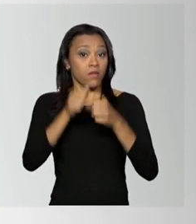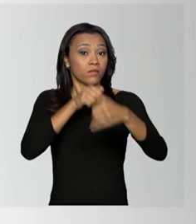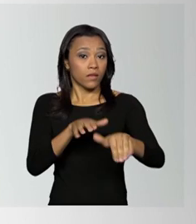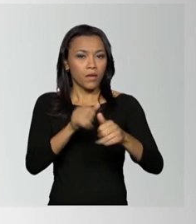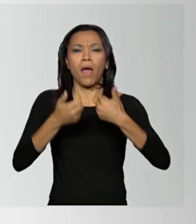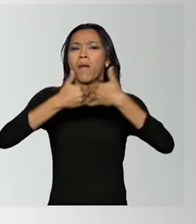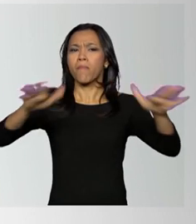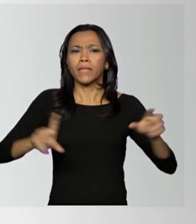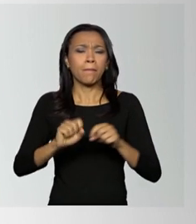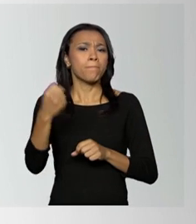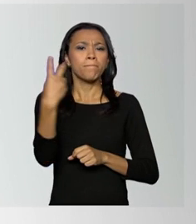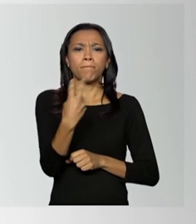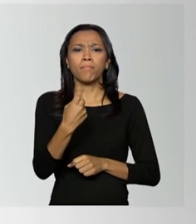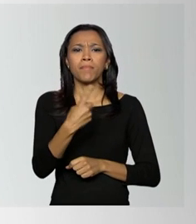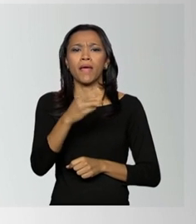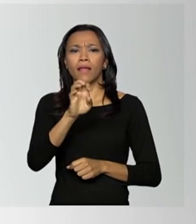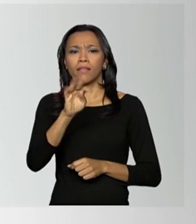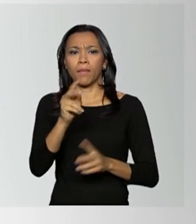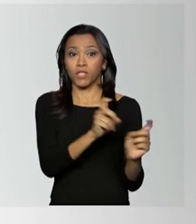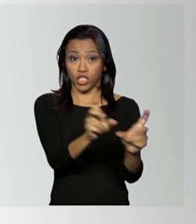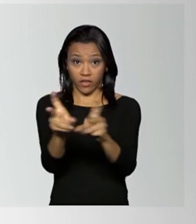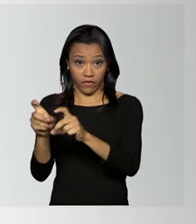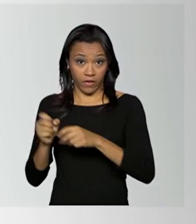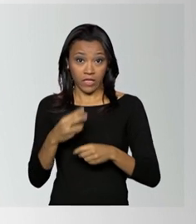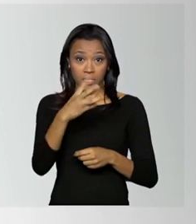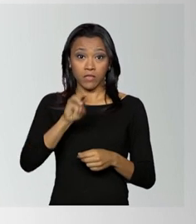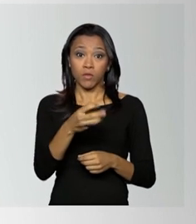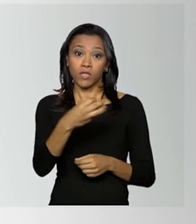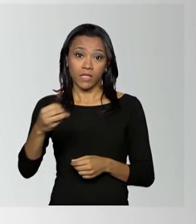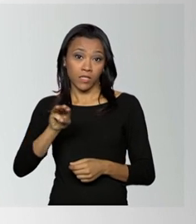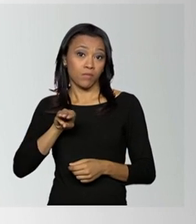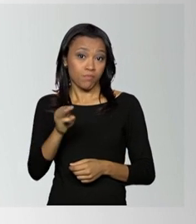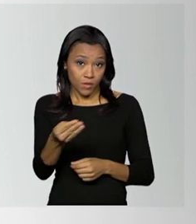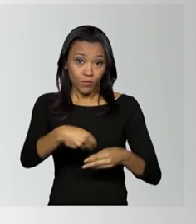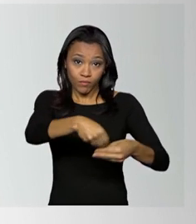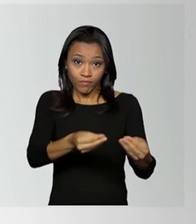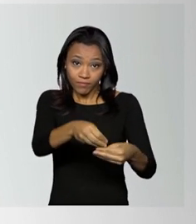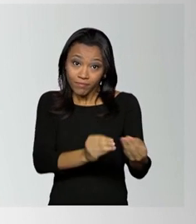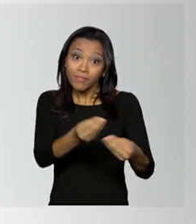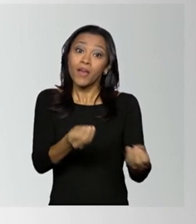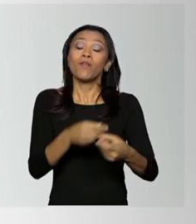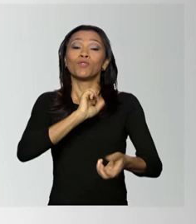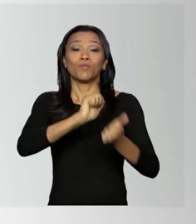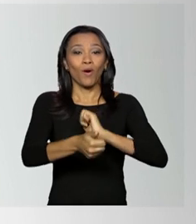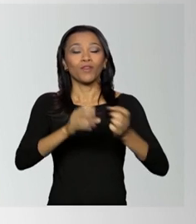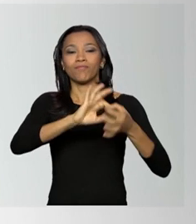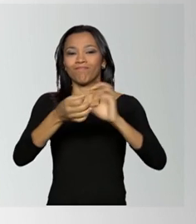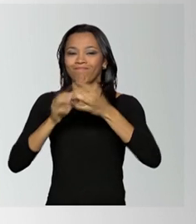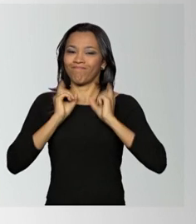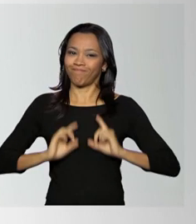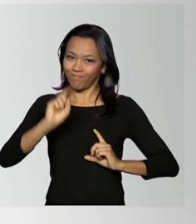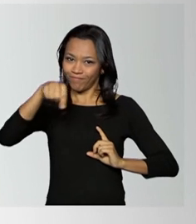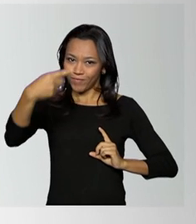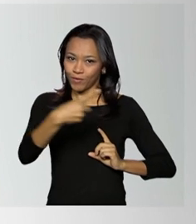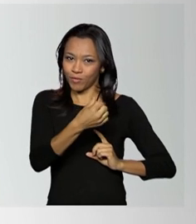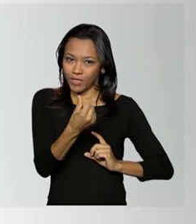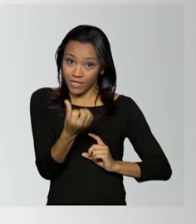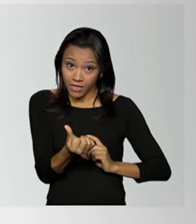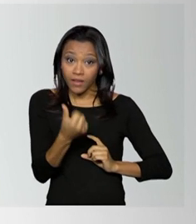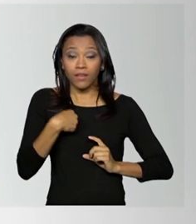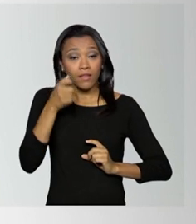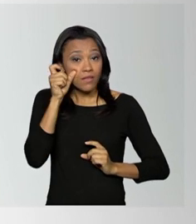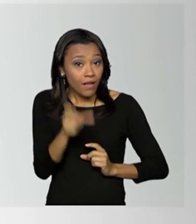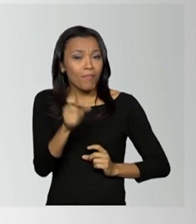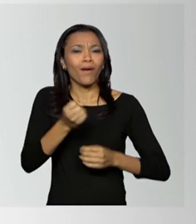setembro estará aberta a primeira etapa de vendas dos 3 milhões e 300 mil bilhetes para os Jogos Paralímpicos do ano que vem. Os interessados